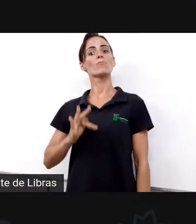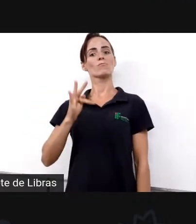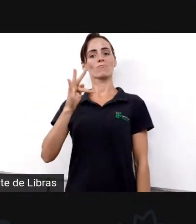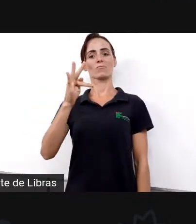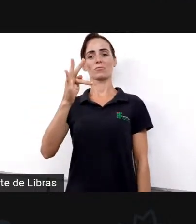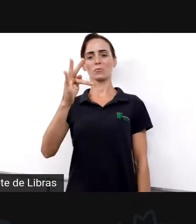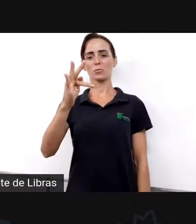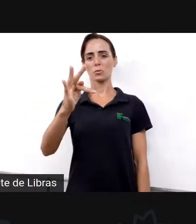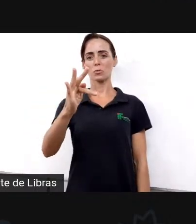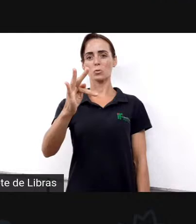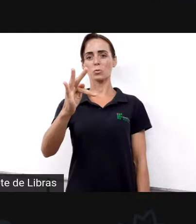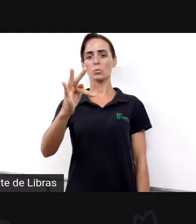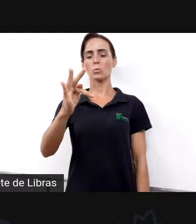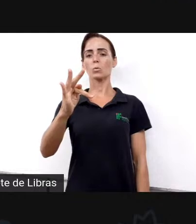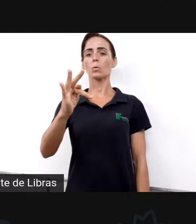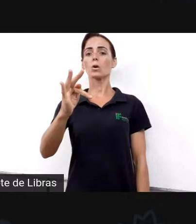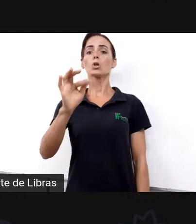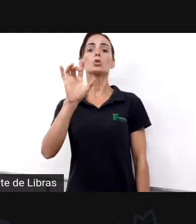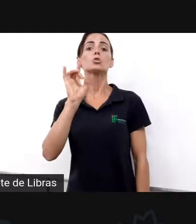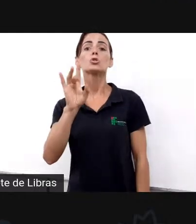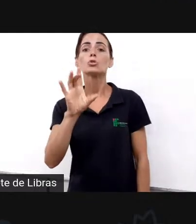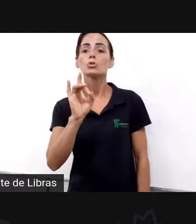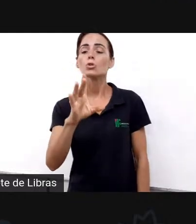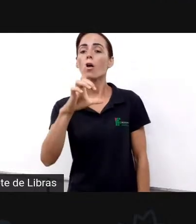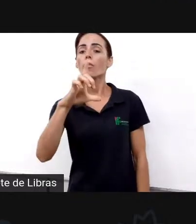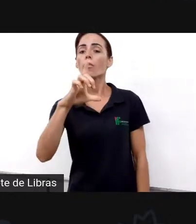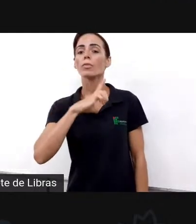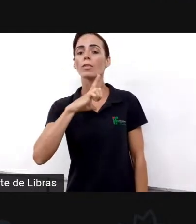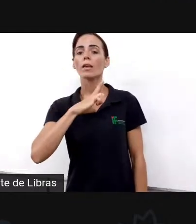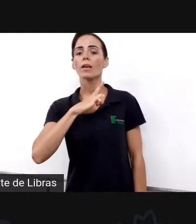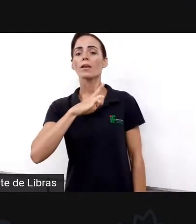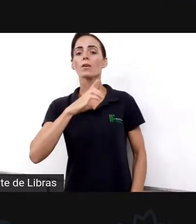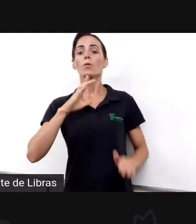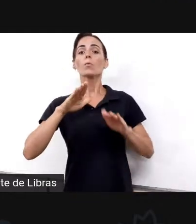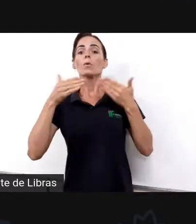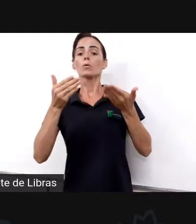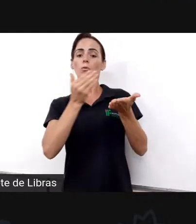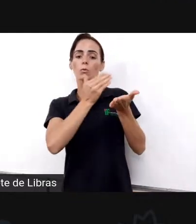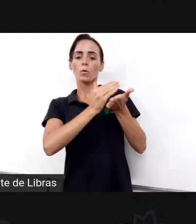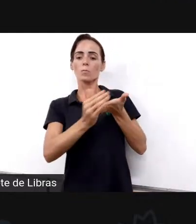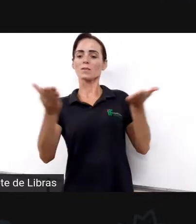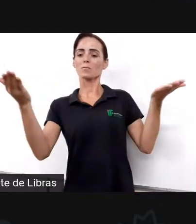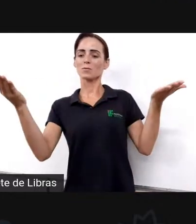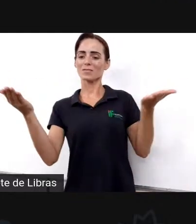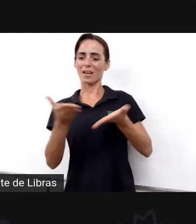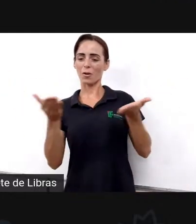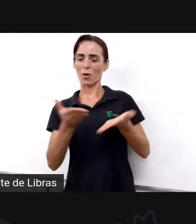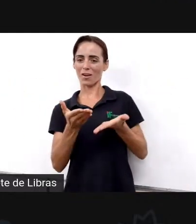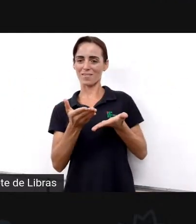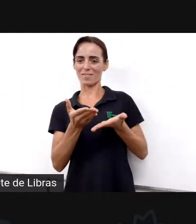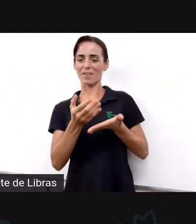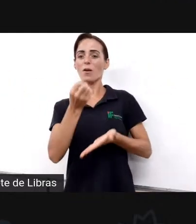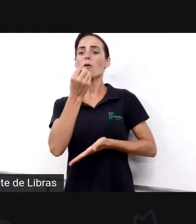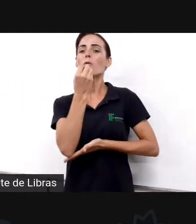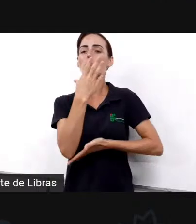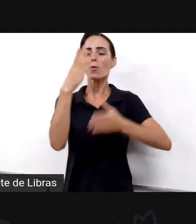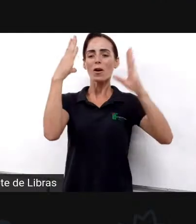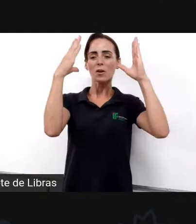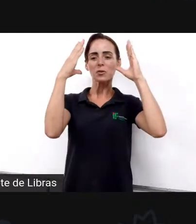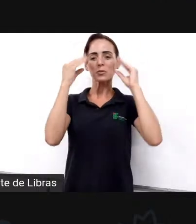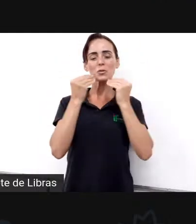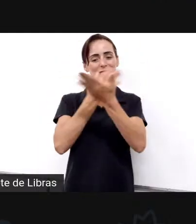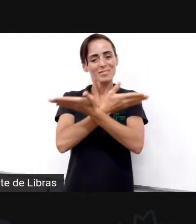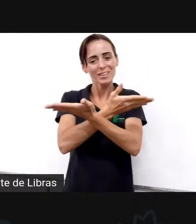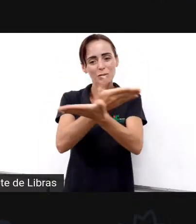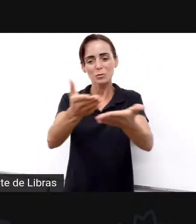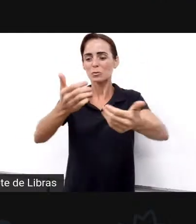que começamos a fazer dele no presente. Uma boa noite a todos e muito